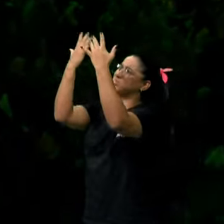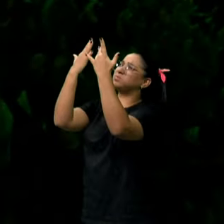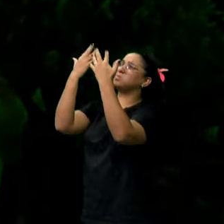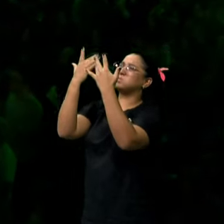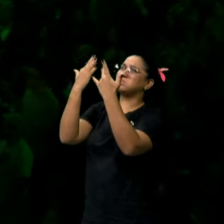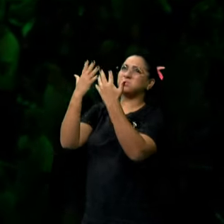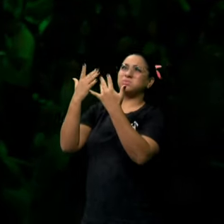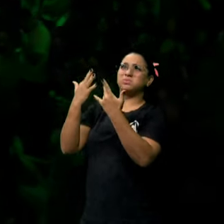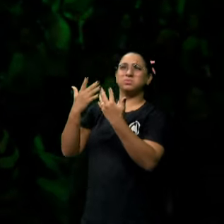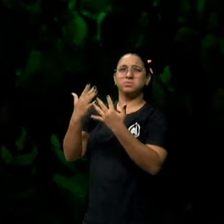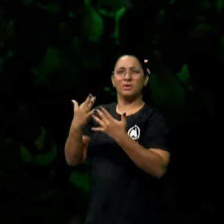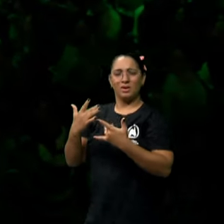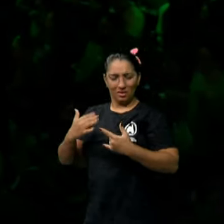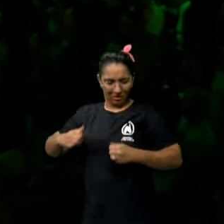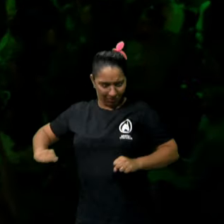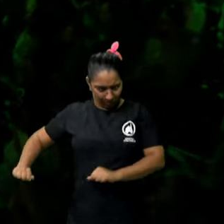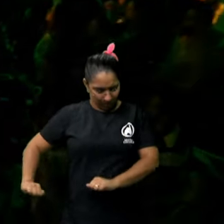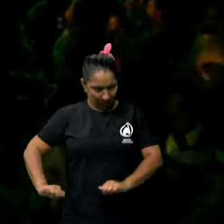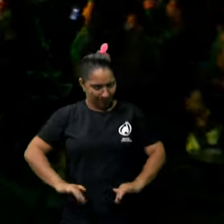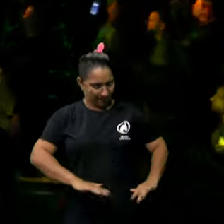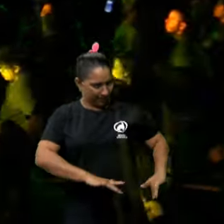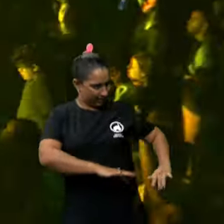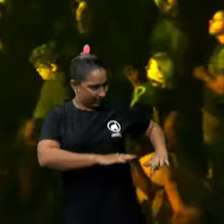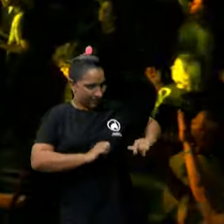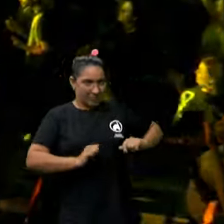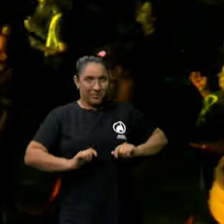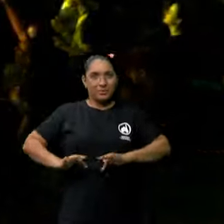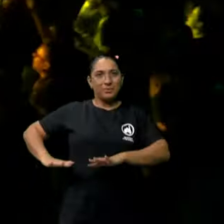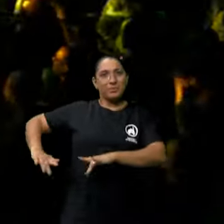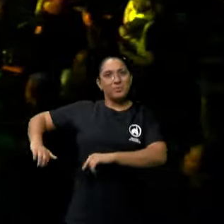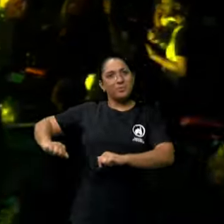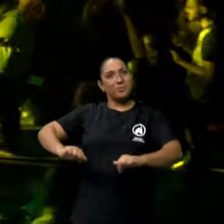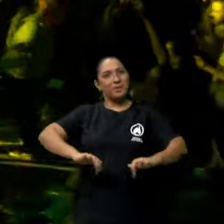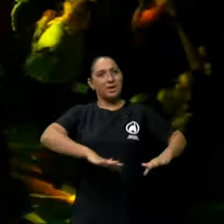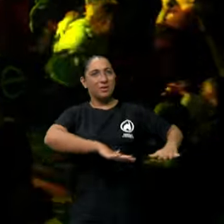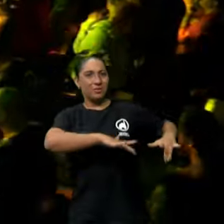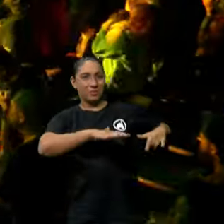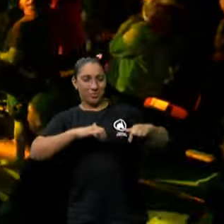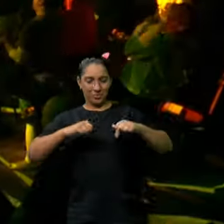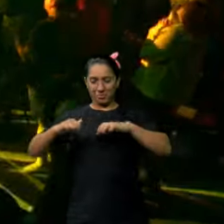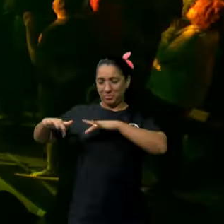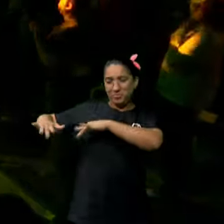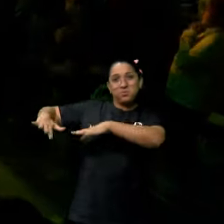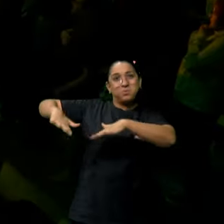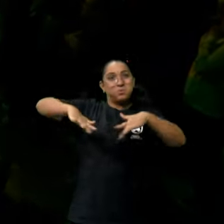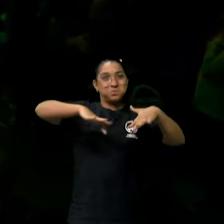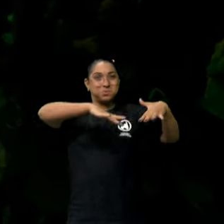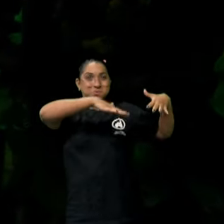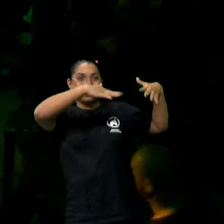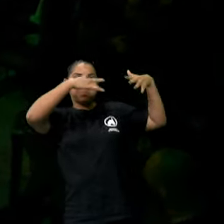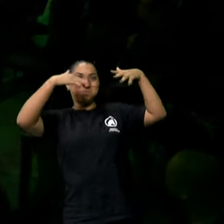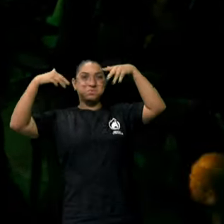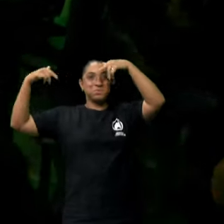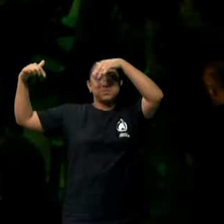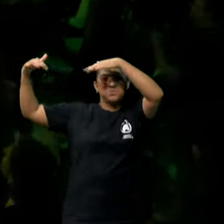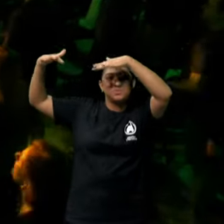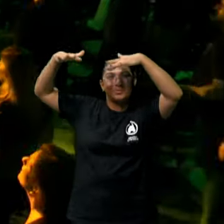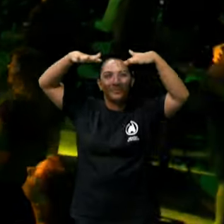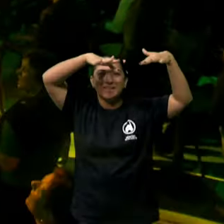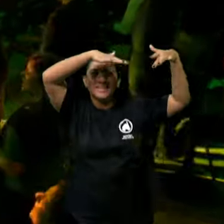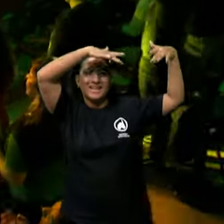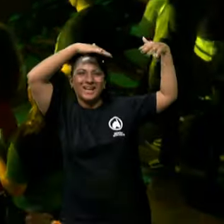enche-me Deus de mim enche-me